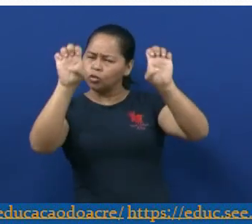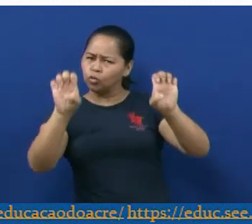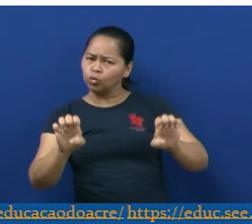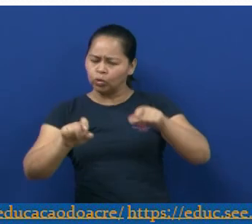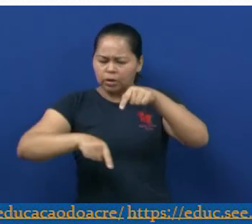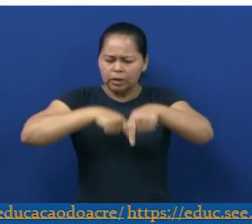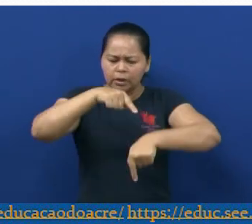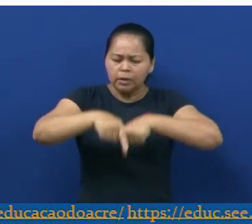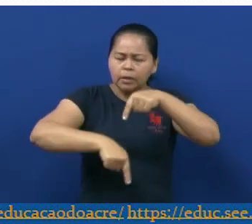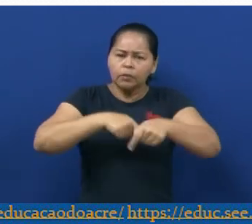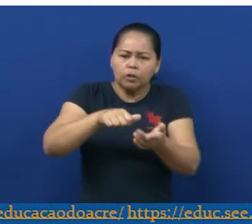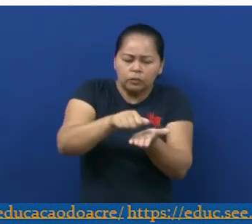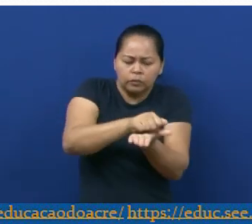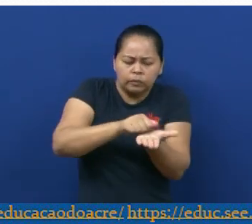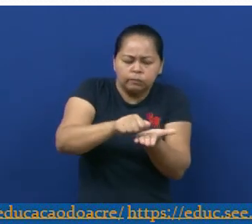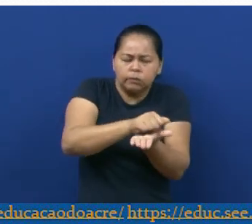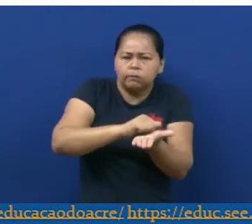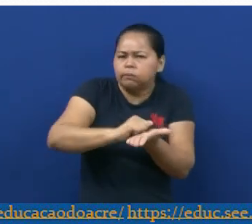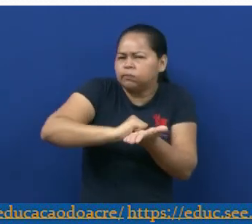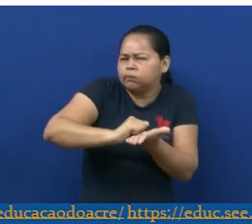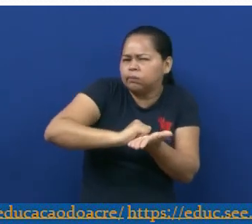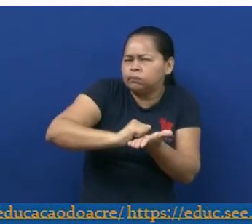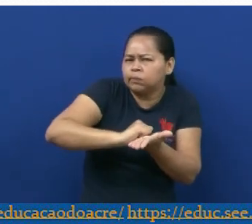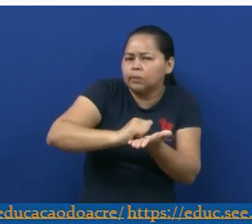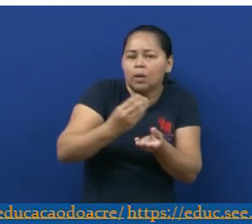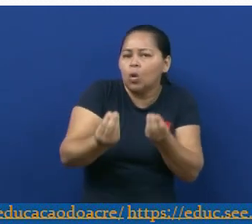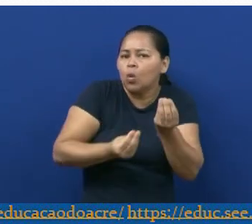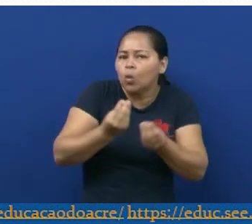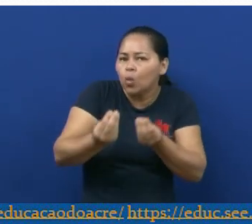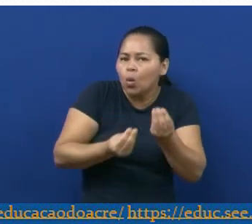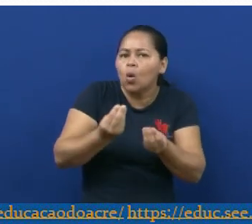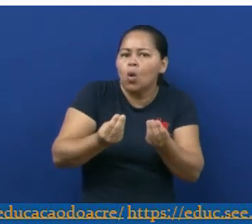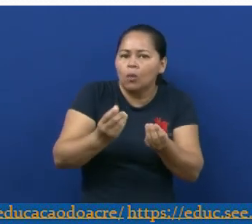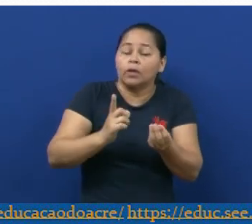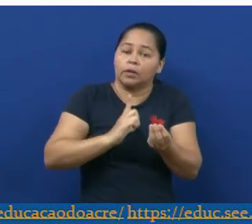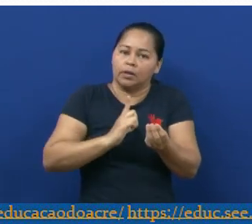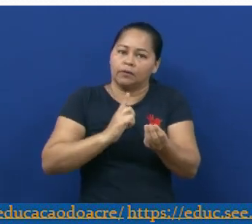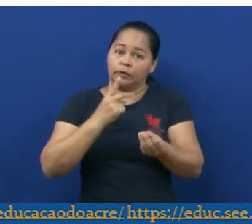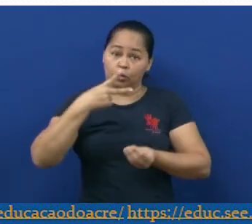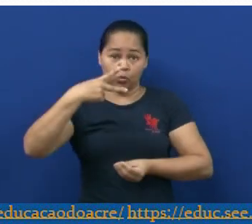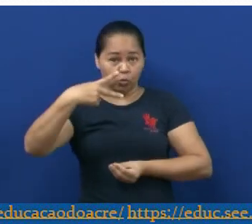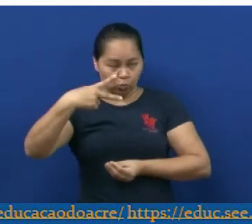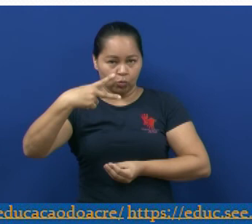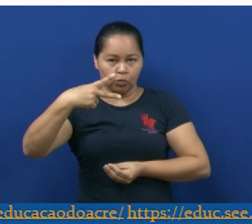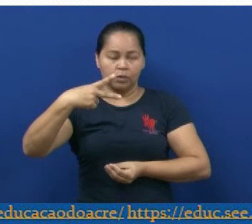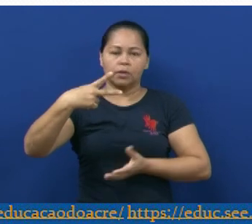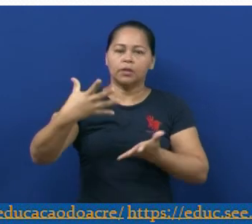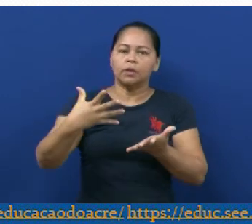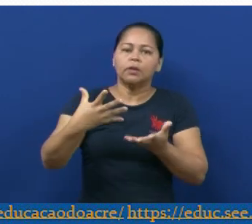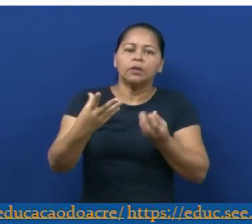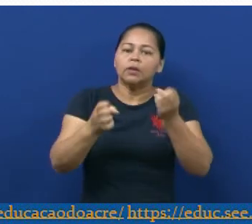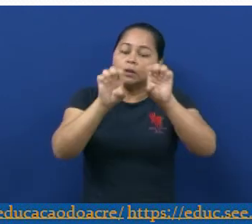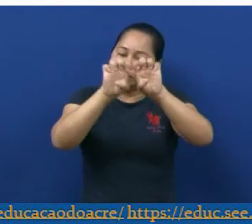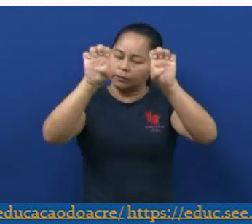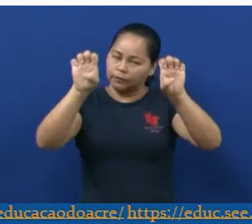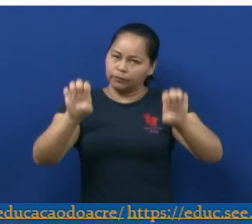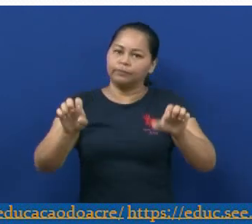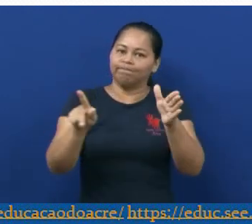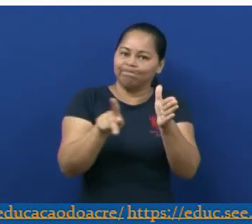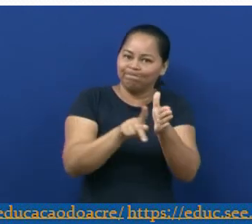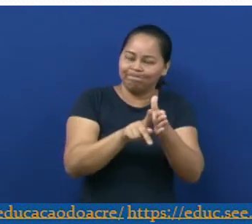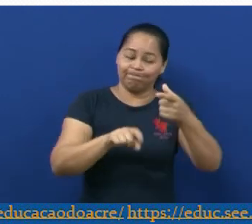do sabão, né? O sabão, ele vai apresentar duas partes em sua estrutura.